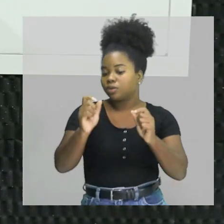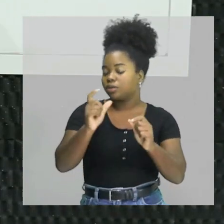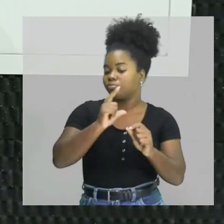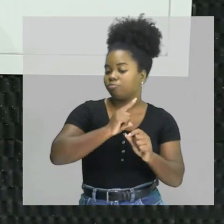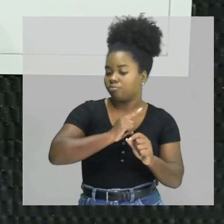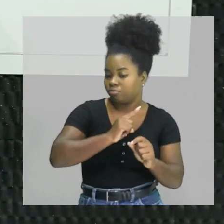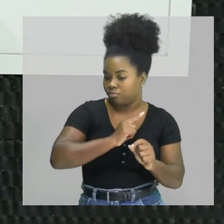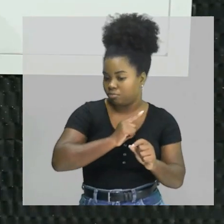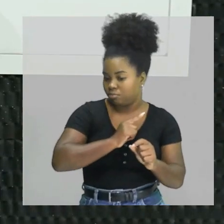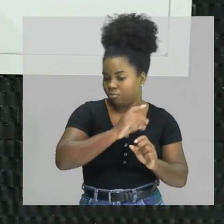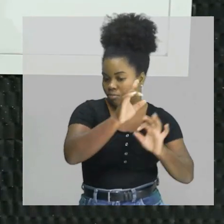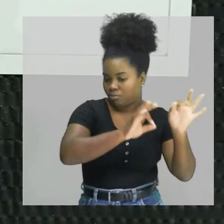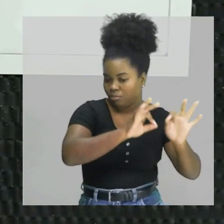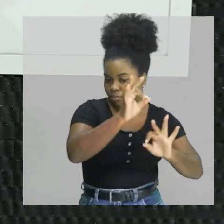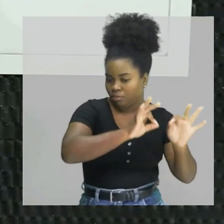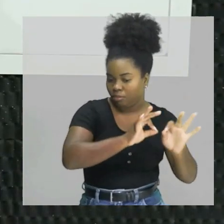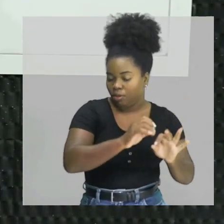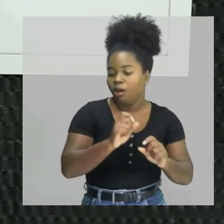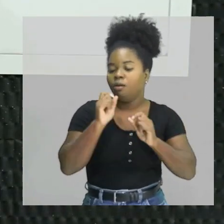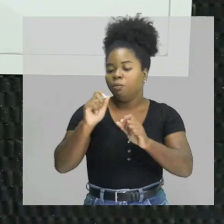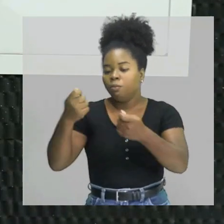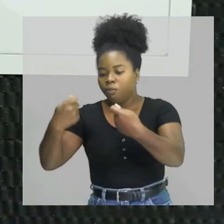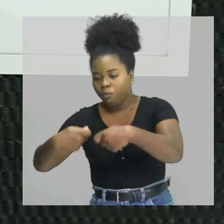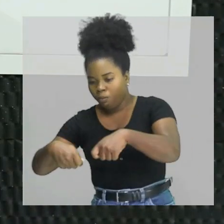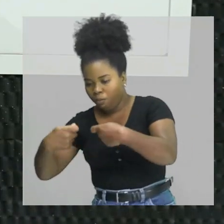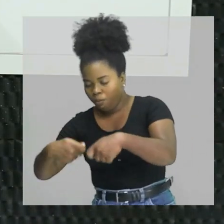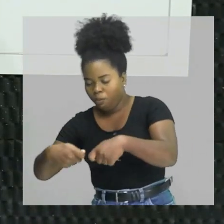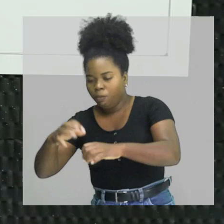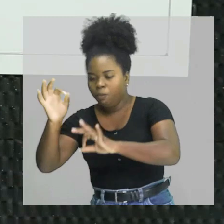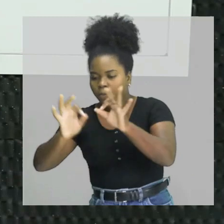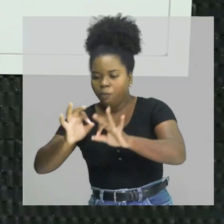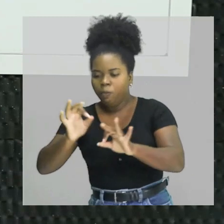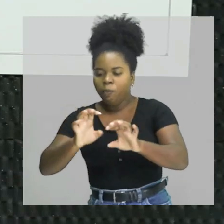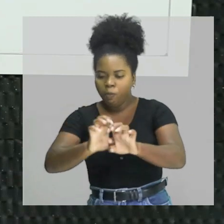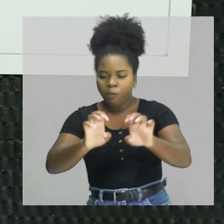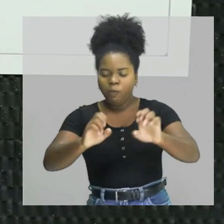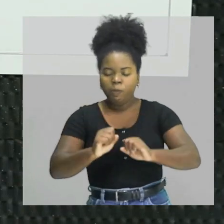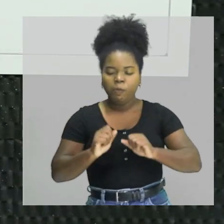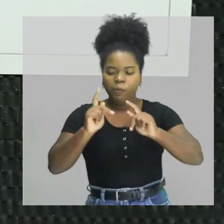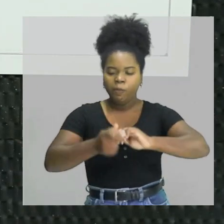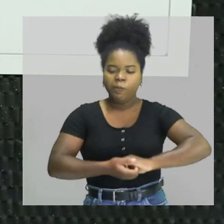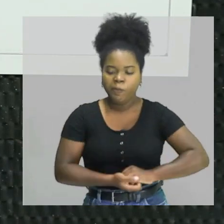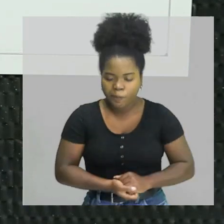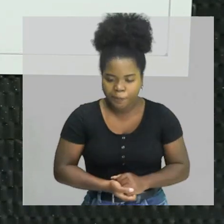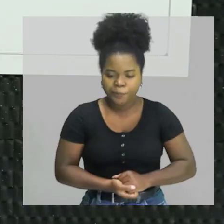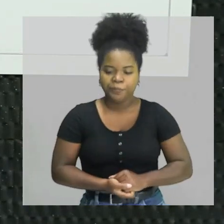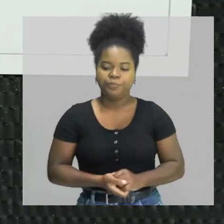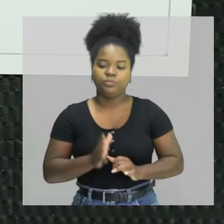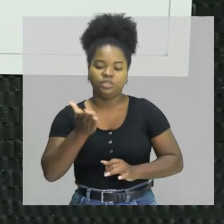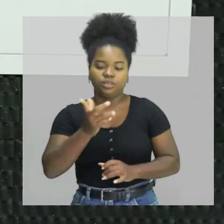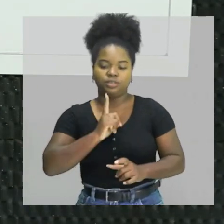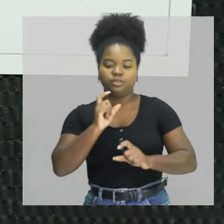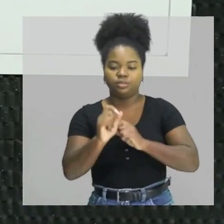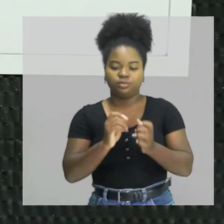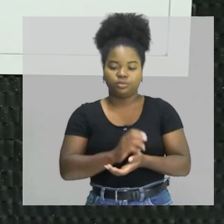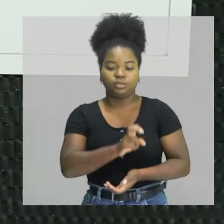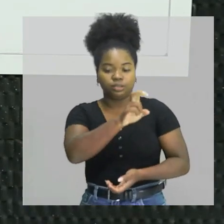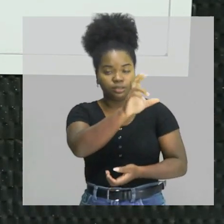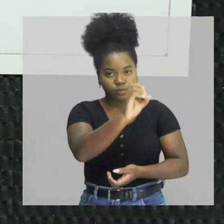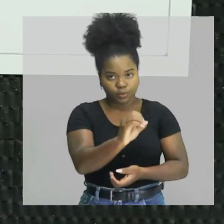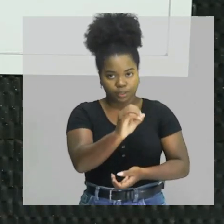tenho para calcular e o que eu preciso, né? Veja bem, eu já tenho essa parte aqui, ó, que é